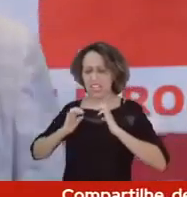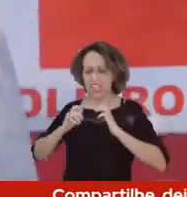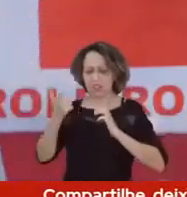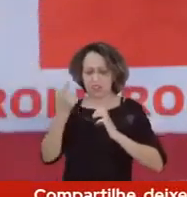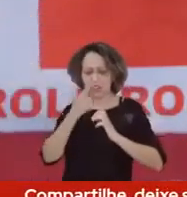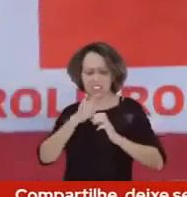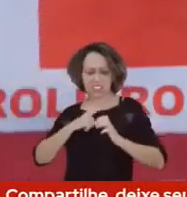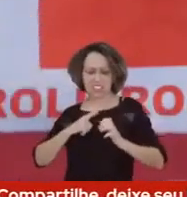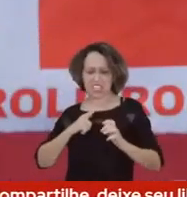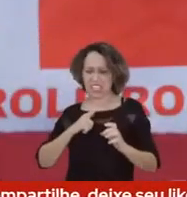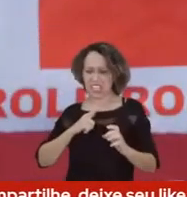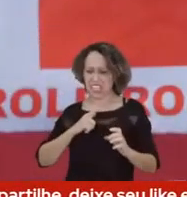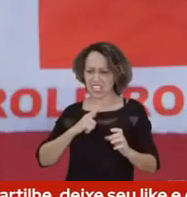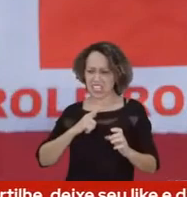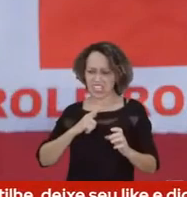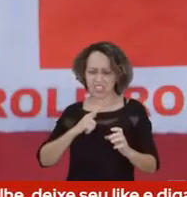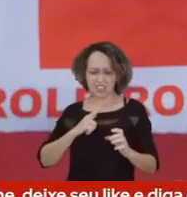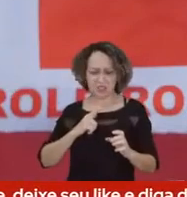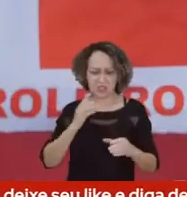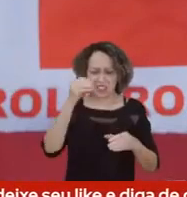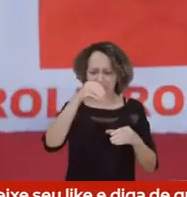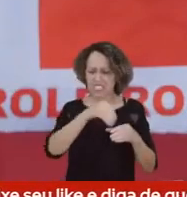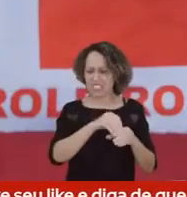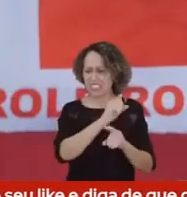Petrobras ter prejuízo.